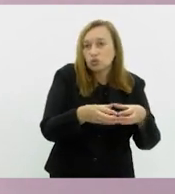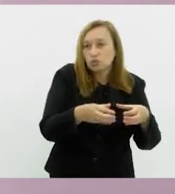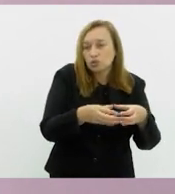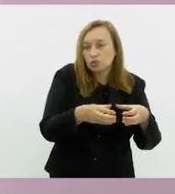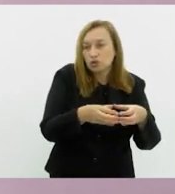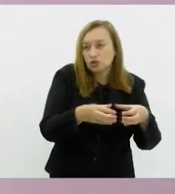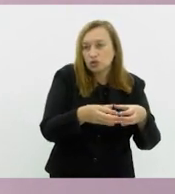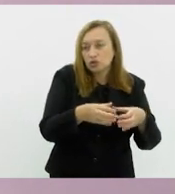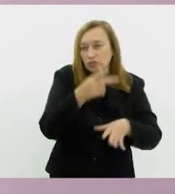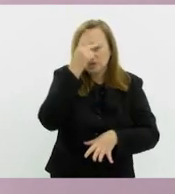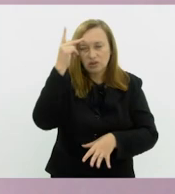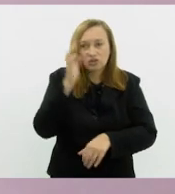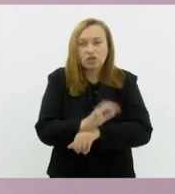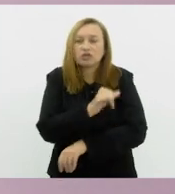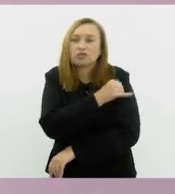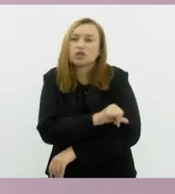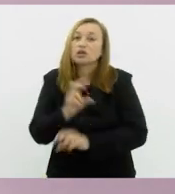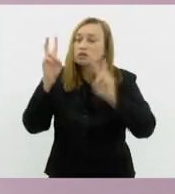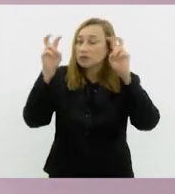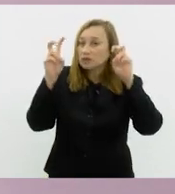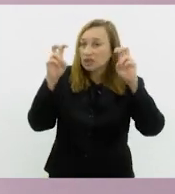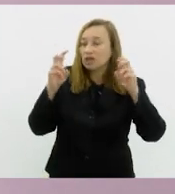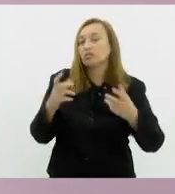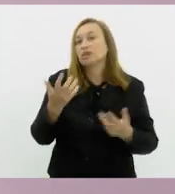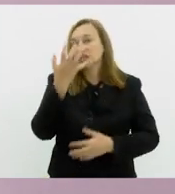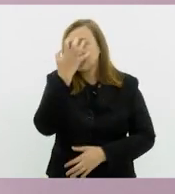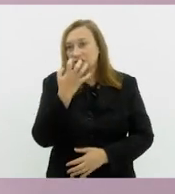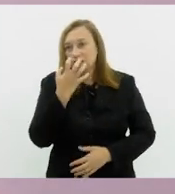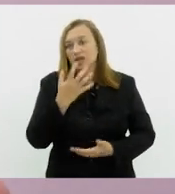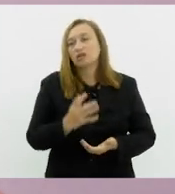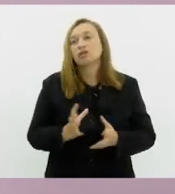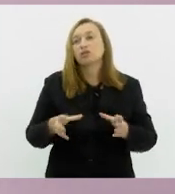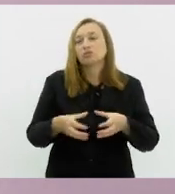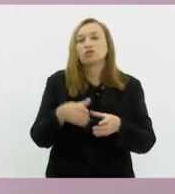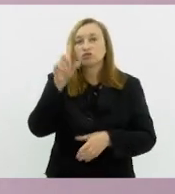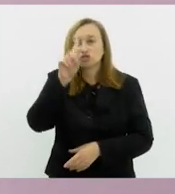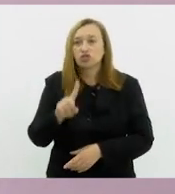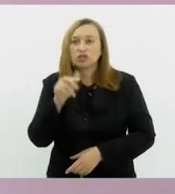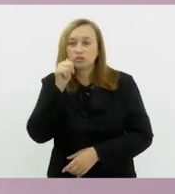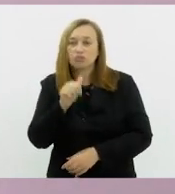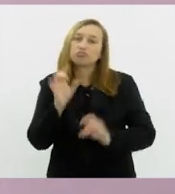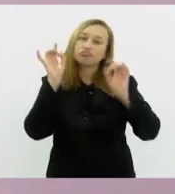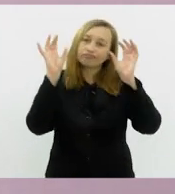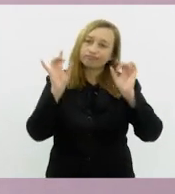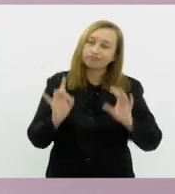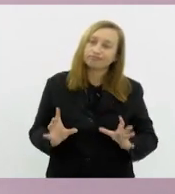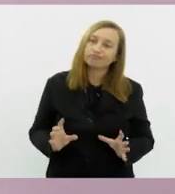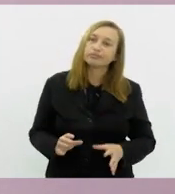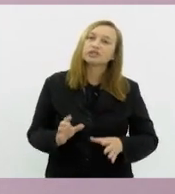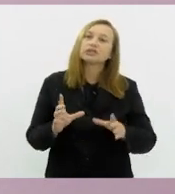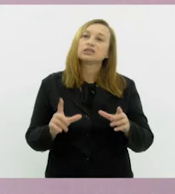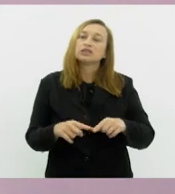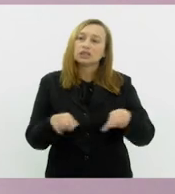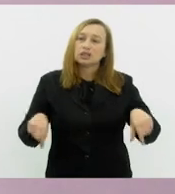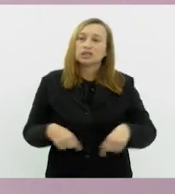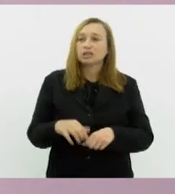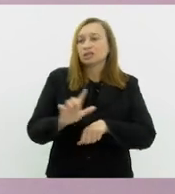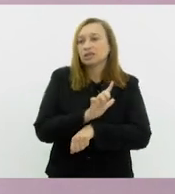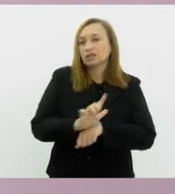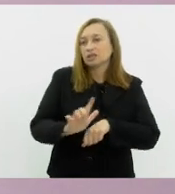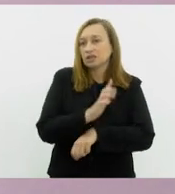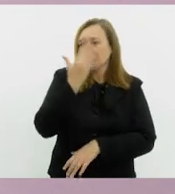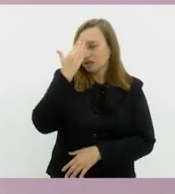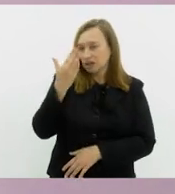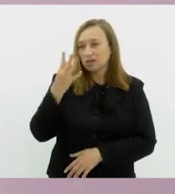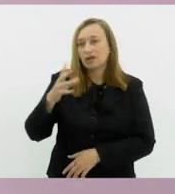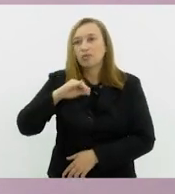temas gravíssimos em que a gente toca na Comissão de Defesa dos Direitos da Mulher, em especial na Sala Lilás. Então, quero agradecer aqui,